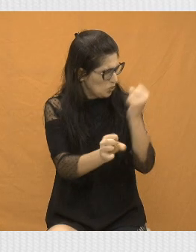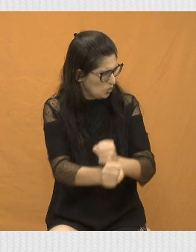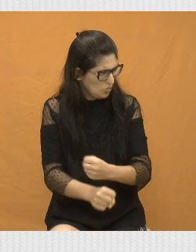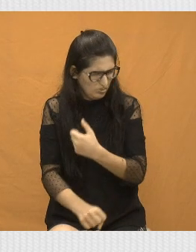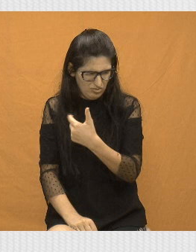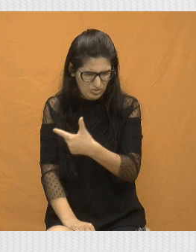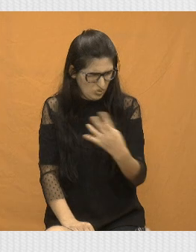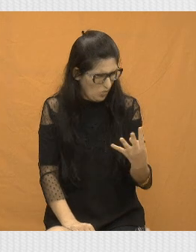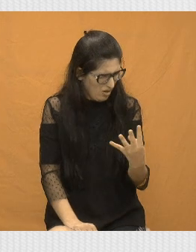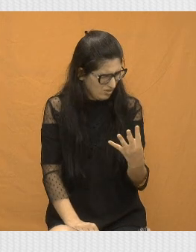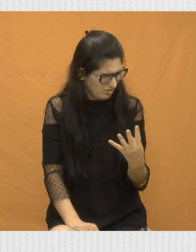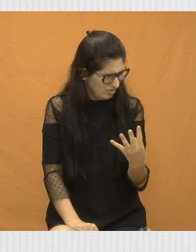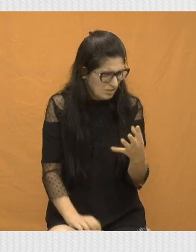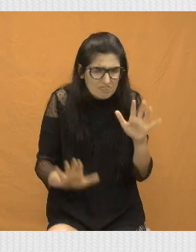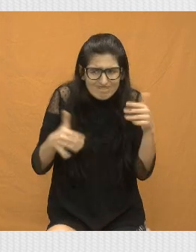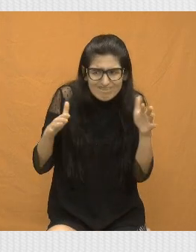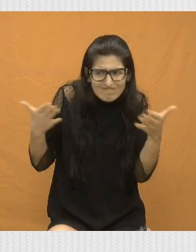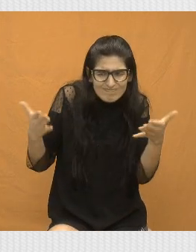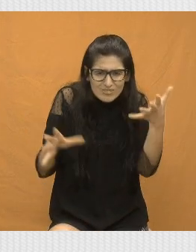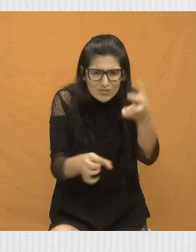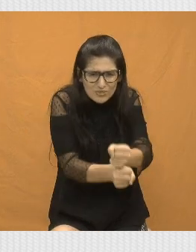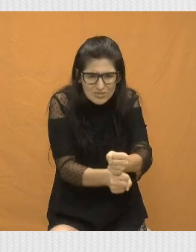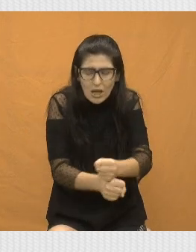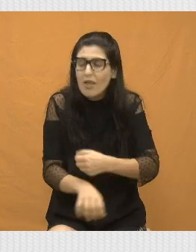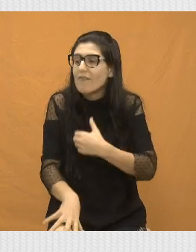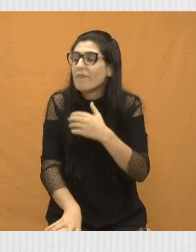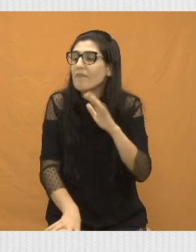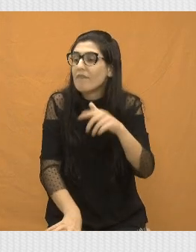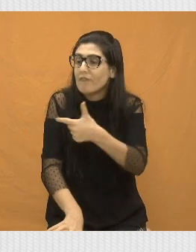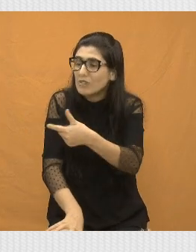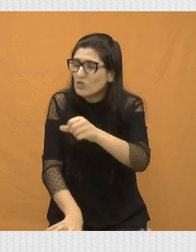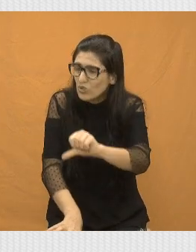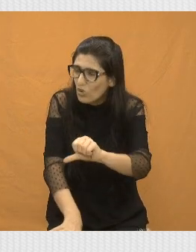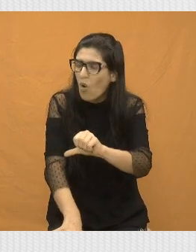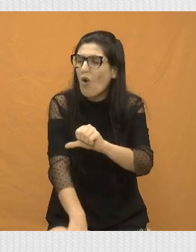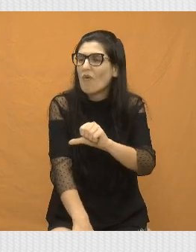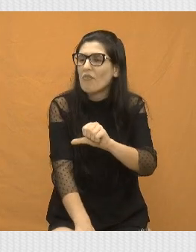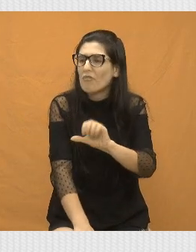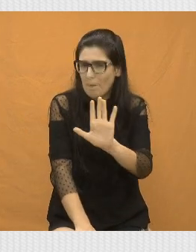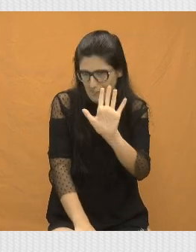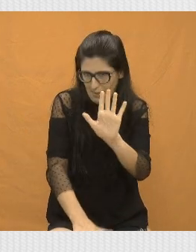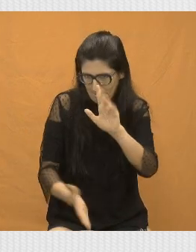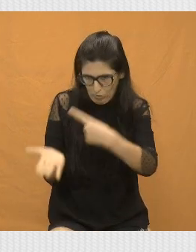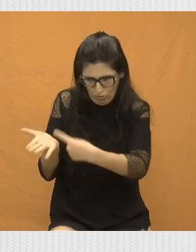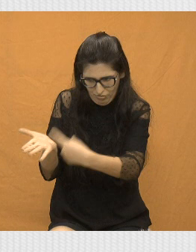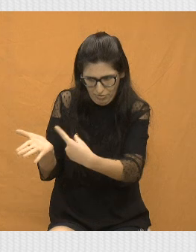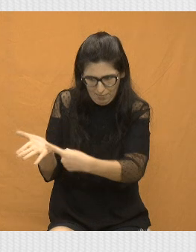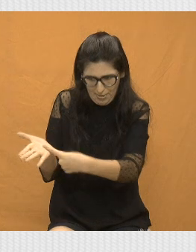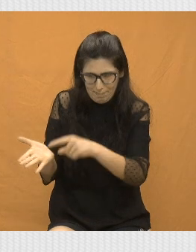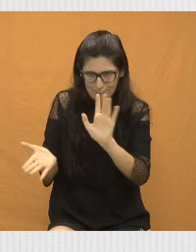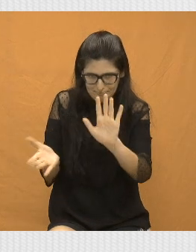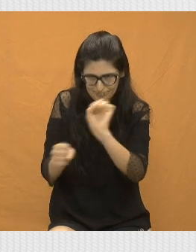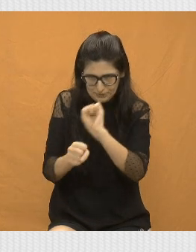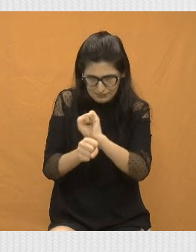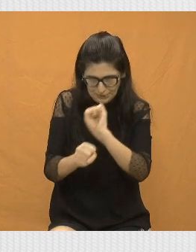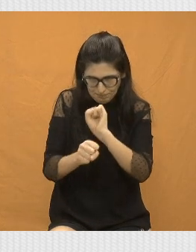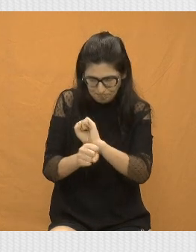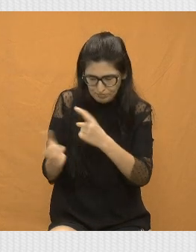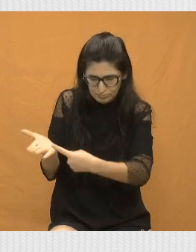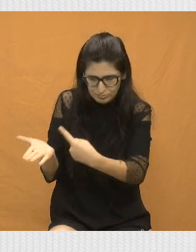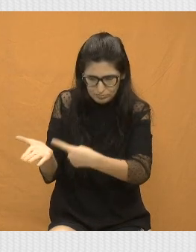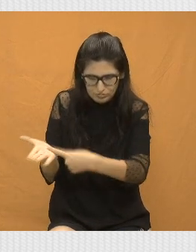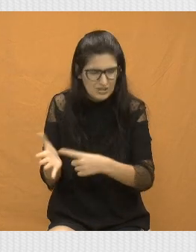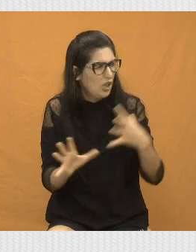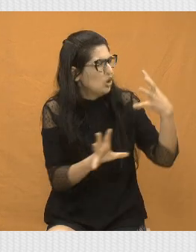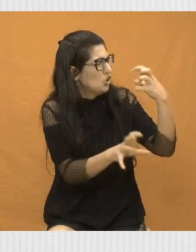Eu somo? Porque isso. A 29, deixa eu só é isso? Só confirmar aqui. 20, só 5, essa é a dúvida minha. Se